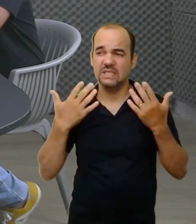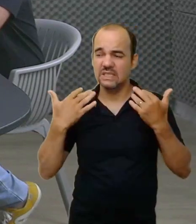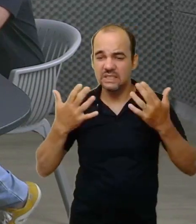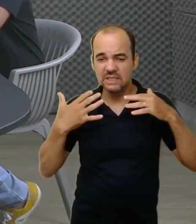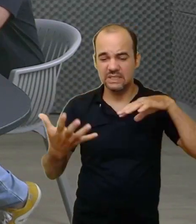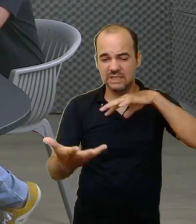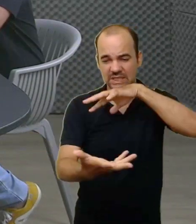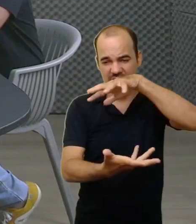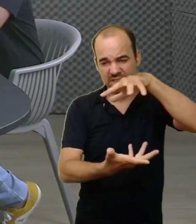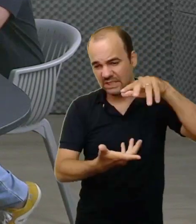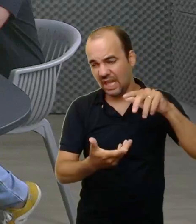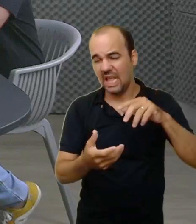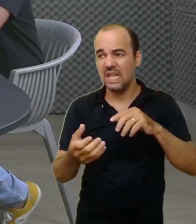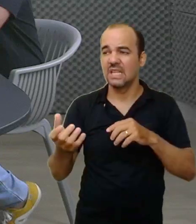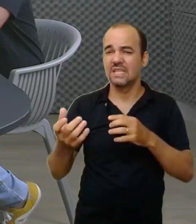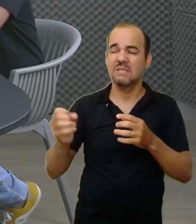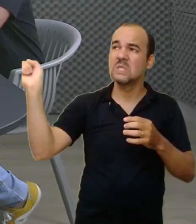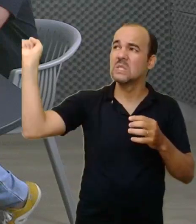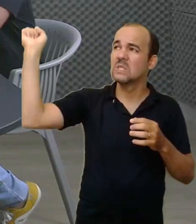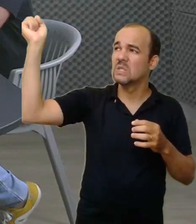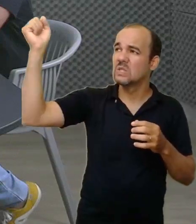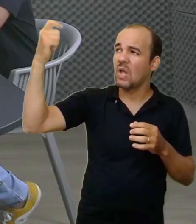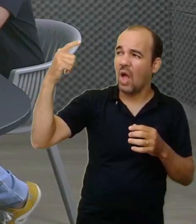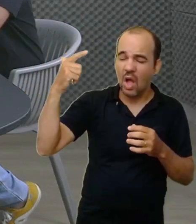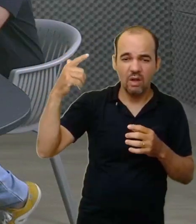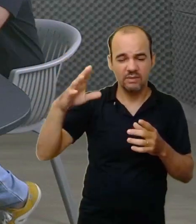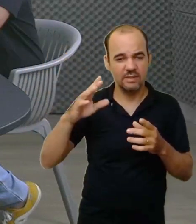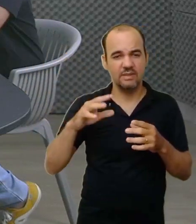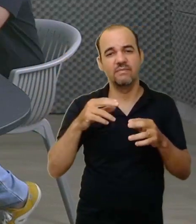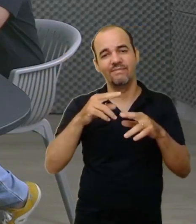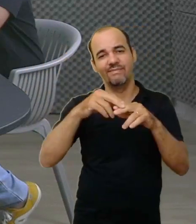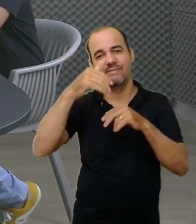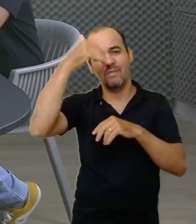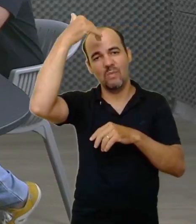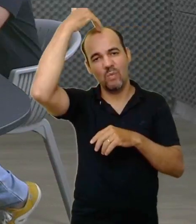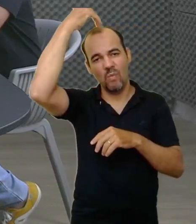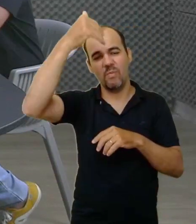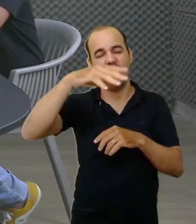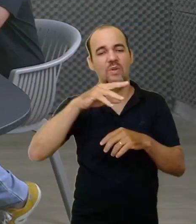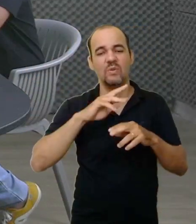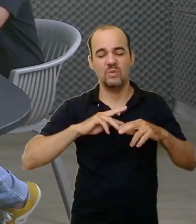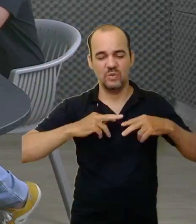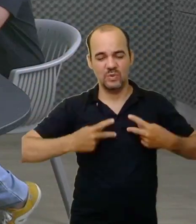que o aquecimento global é uma das consequências da ação do homem, né?